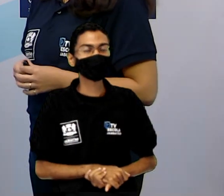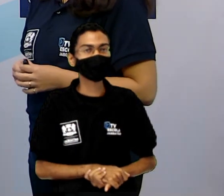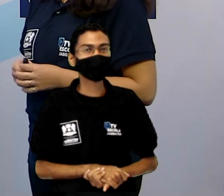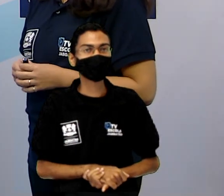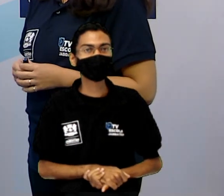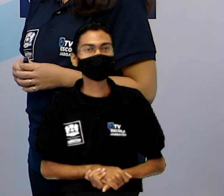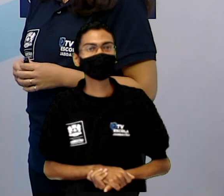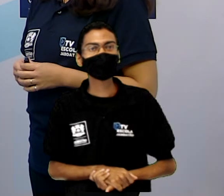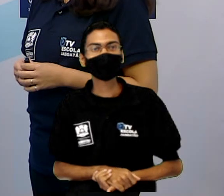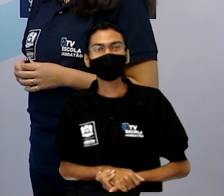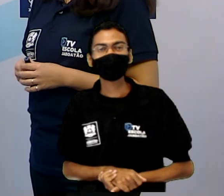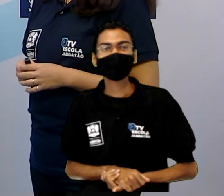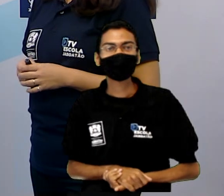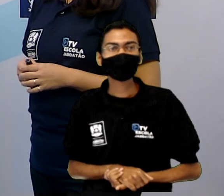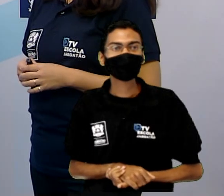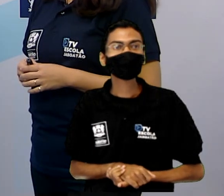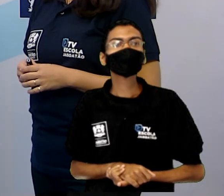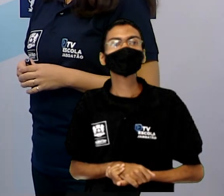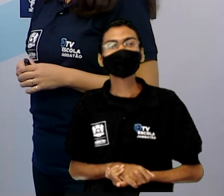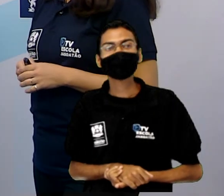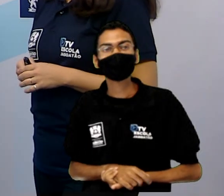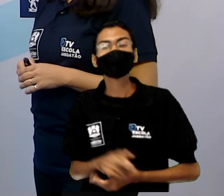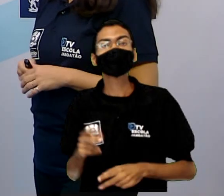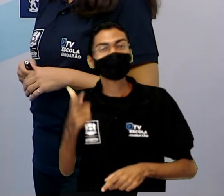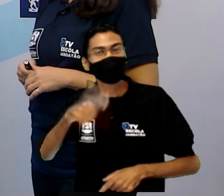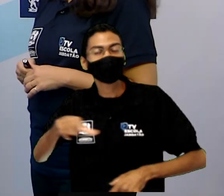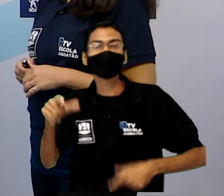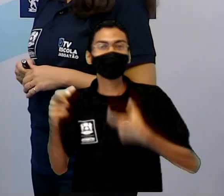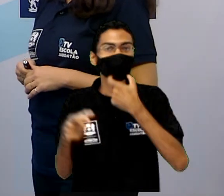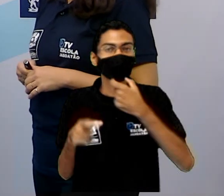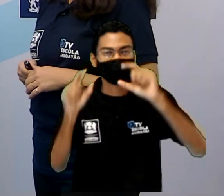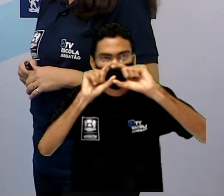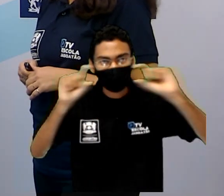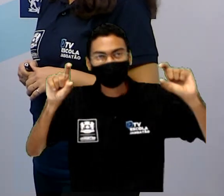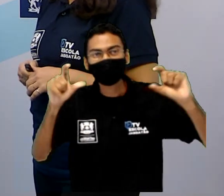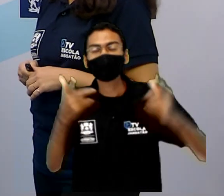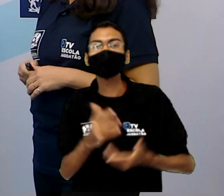She was calling. Ela estava ligando.